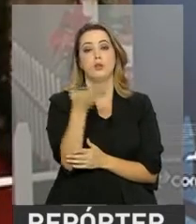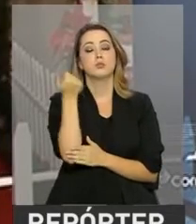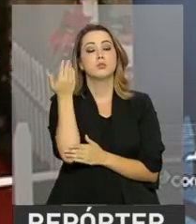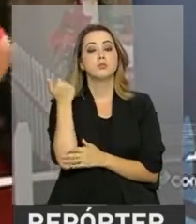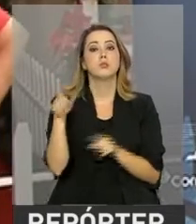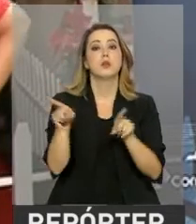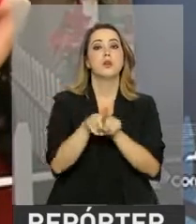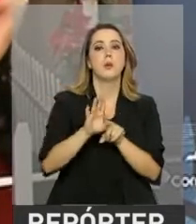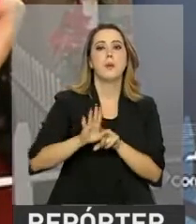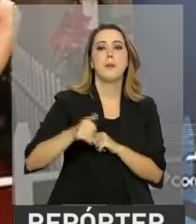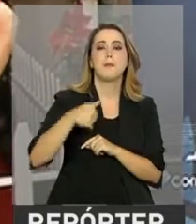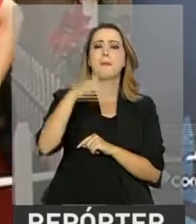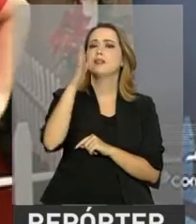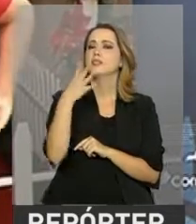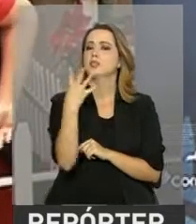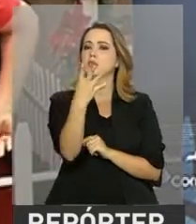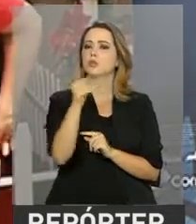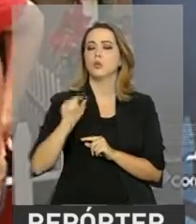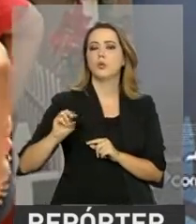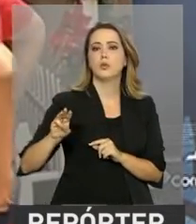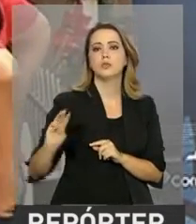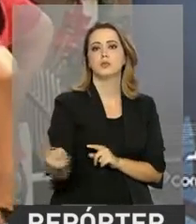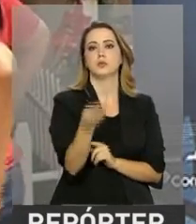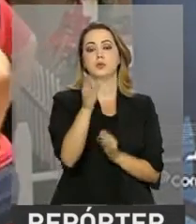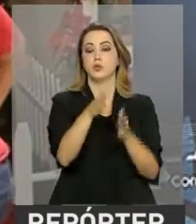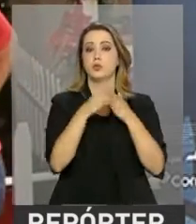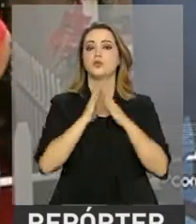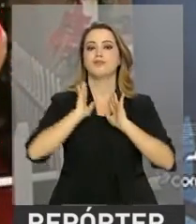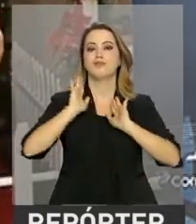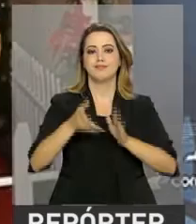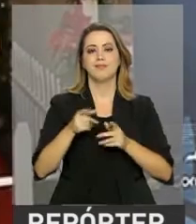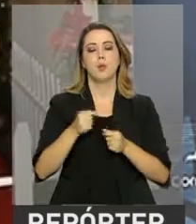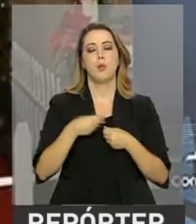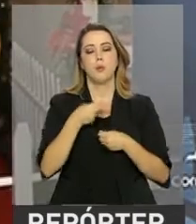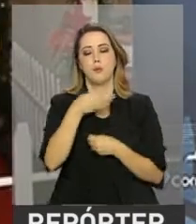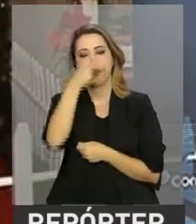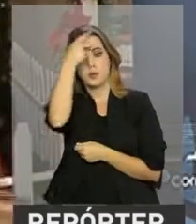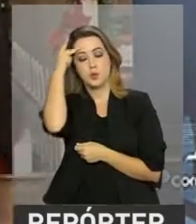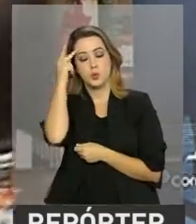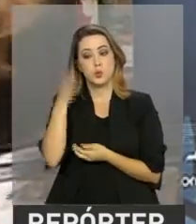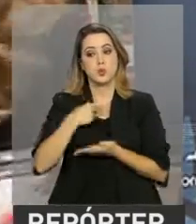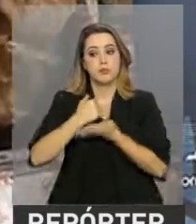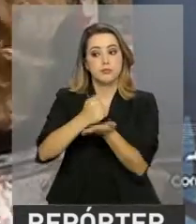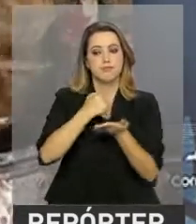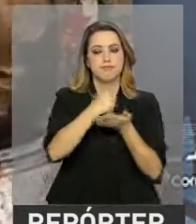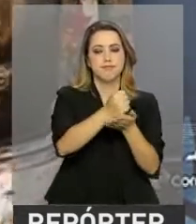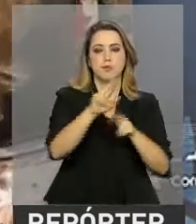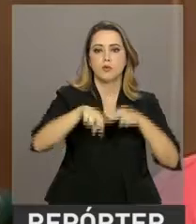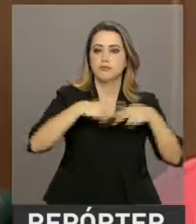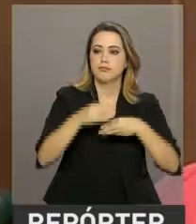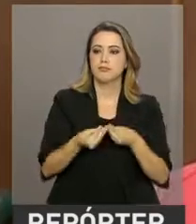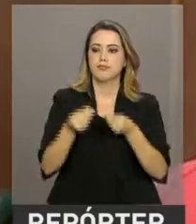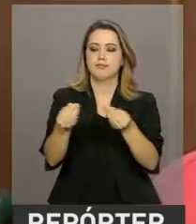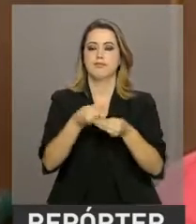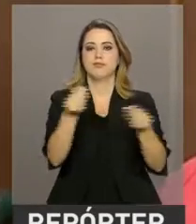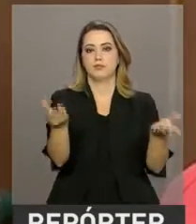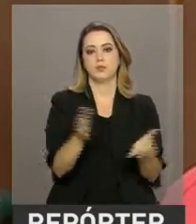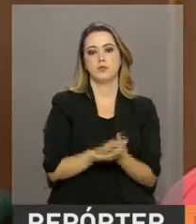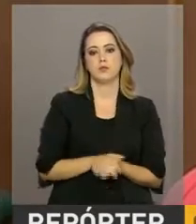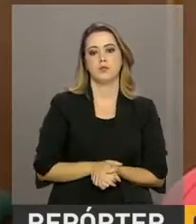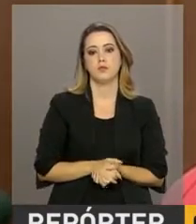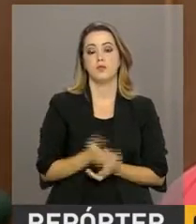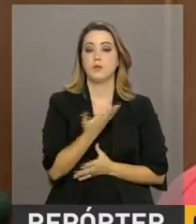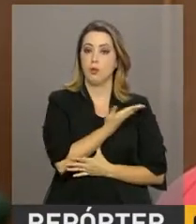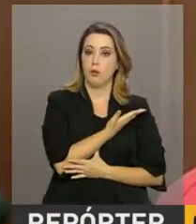2015, mais de 4 milhões de pedidos foram atendidos graças a voluntários espalhados por todo o país. Vai lá, escolhe